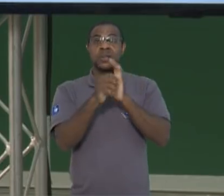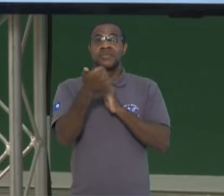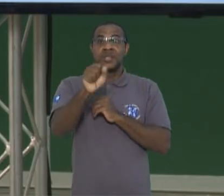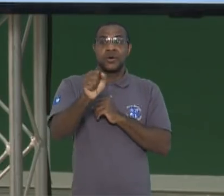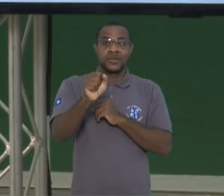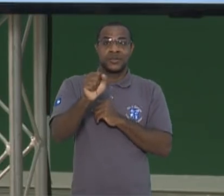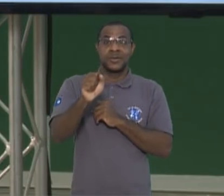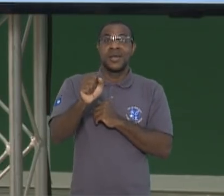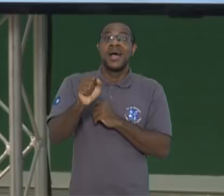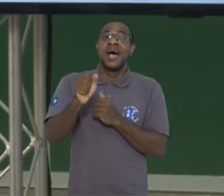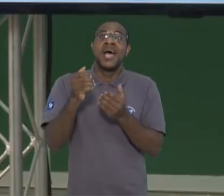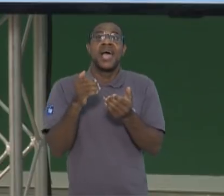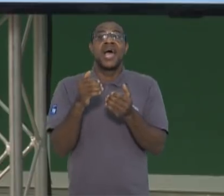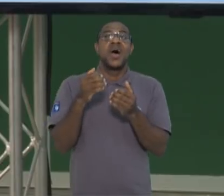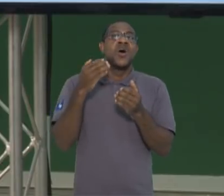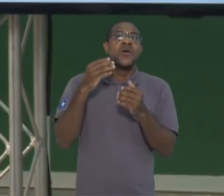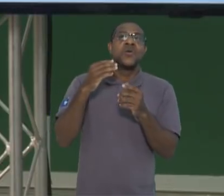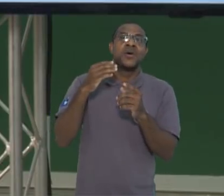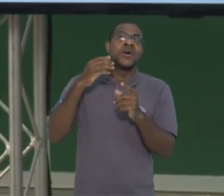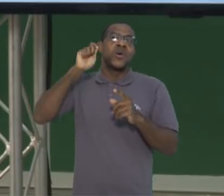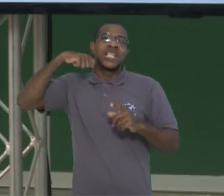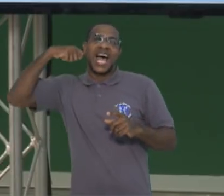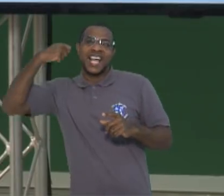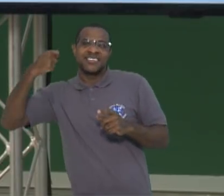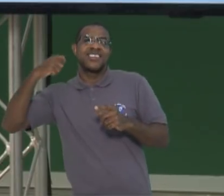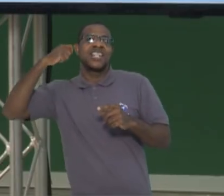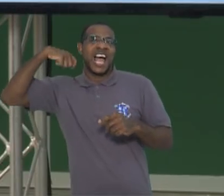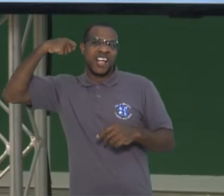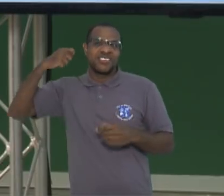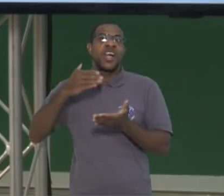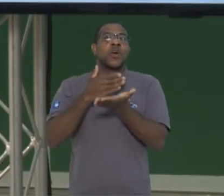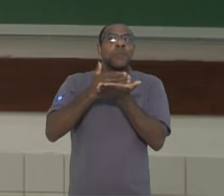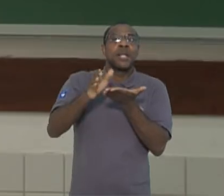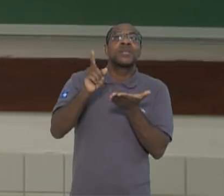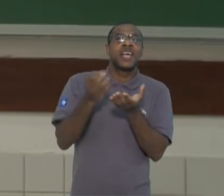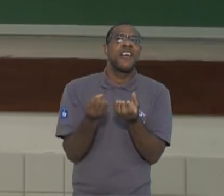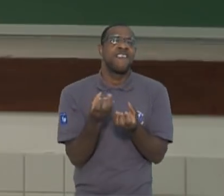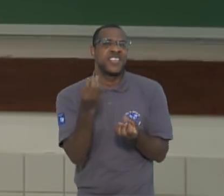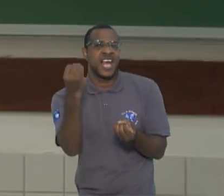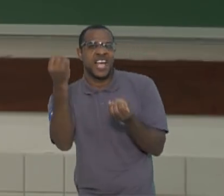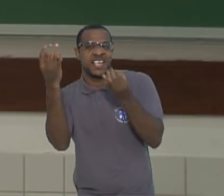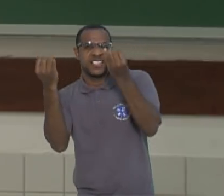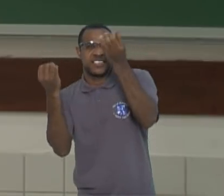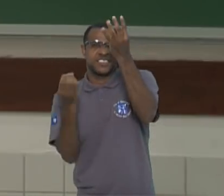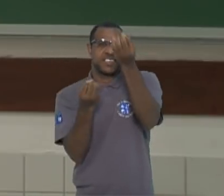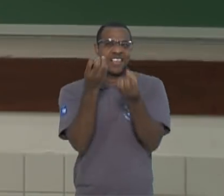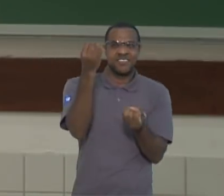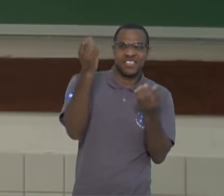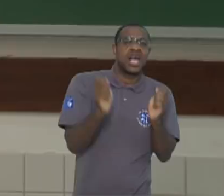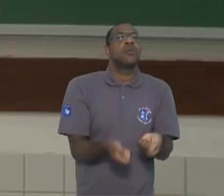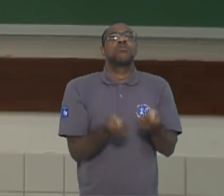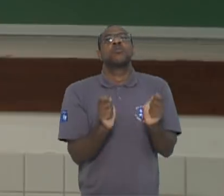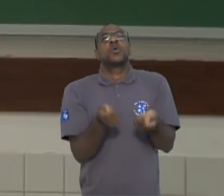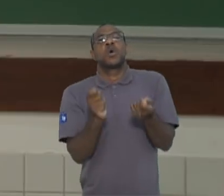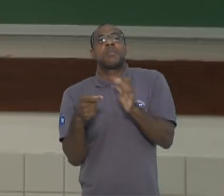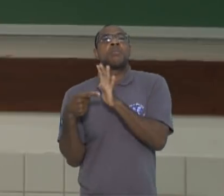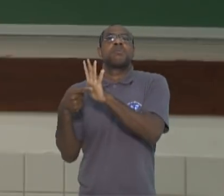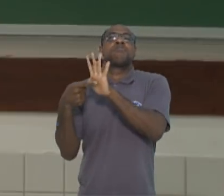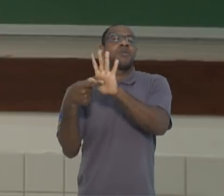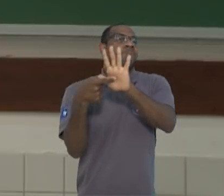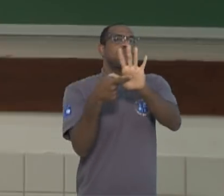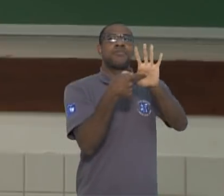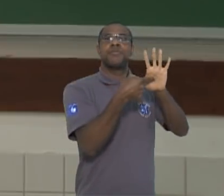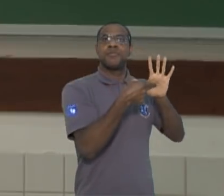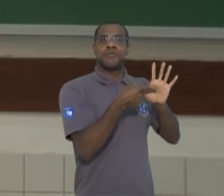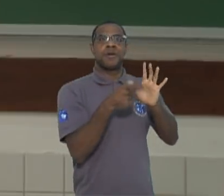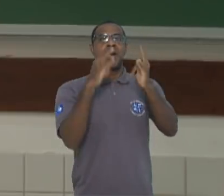mais em suas carroças, né, para se apresentar, tá? Então, é nesse século que começam, né, a arte